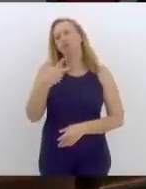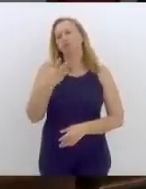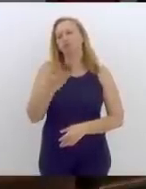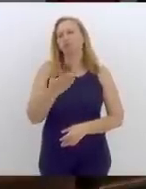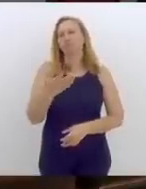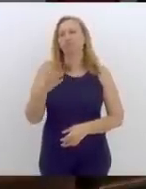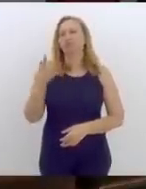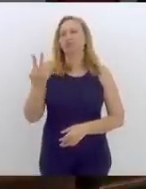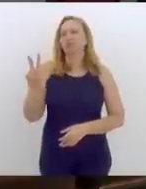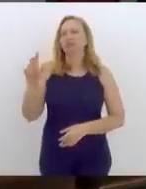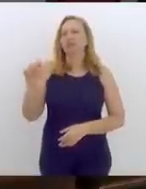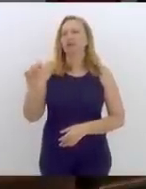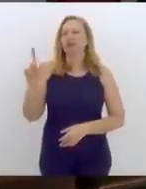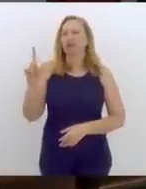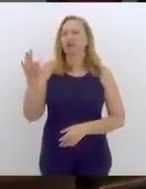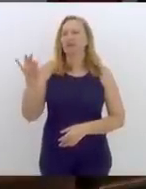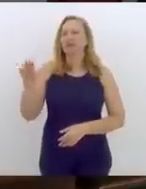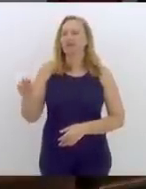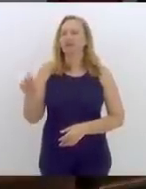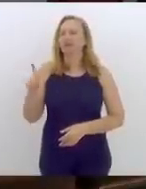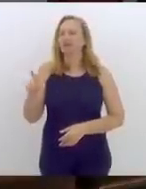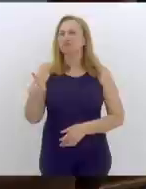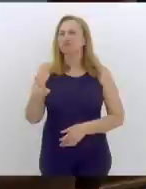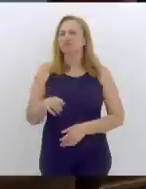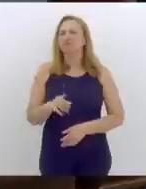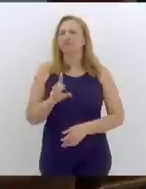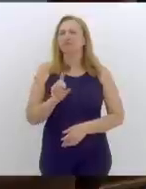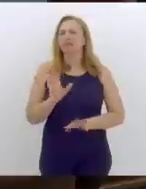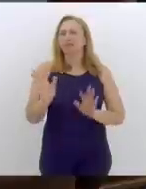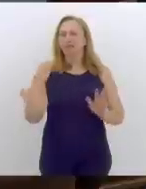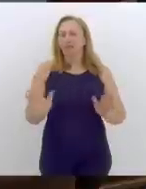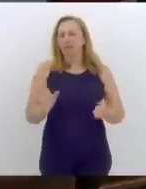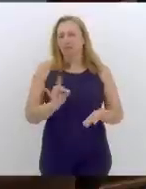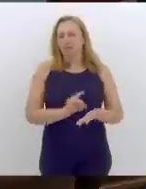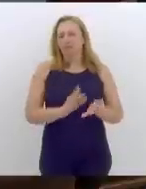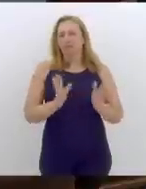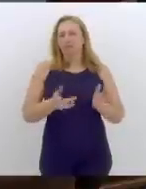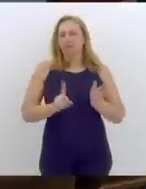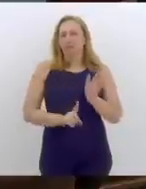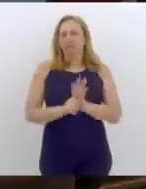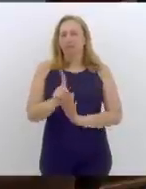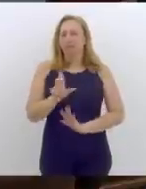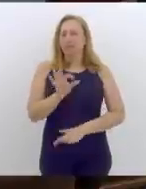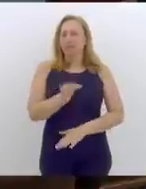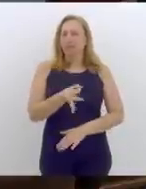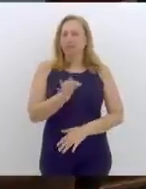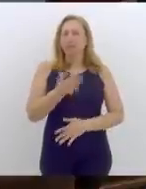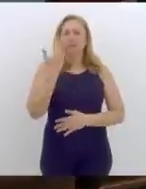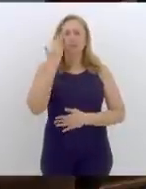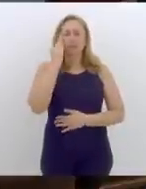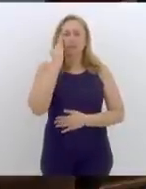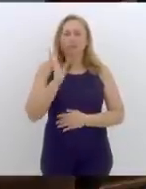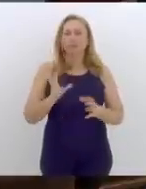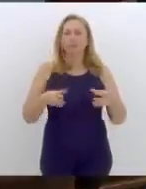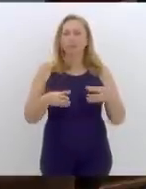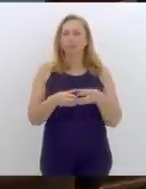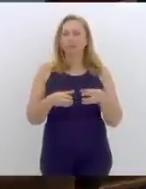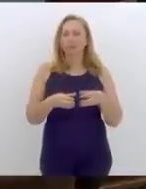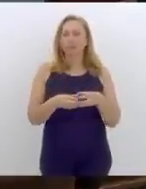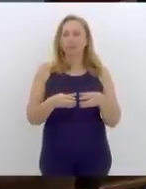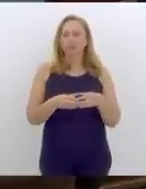Valentim eu vou só na realidade eu ia perguntar justamente isso entendimento da Corporação